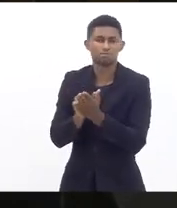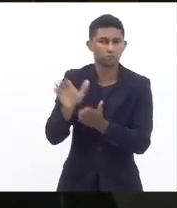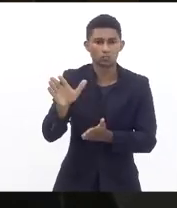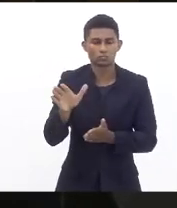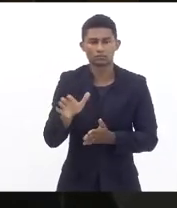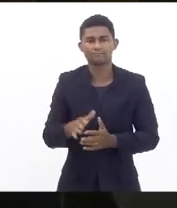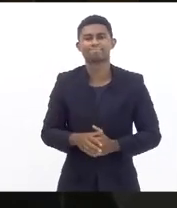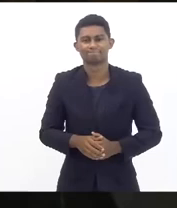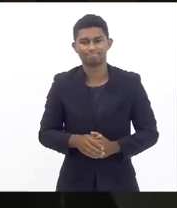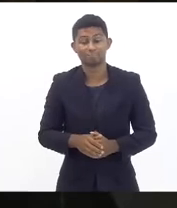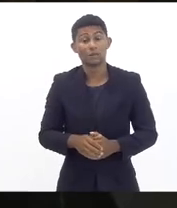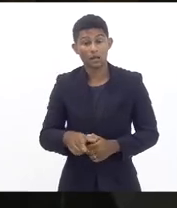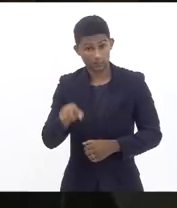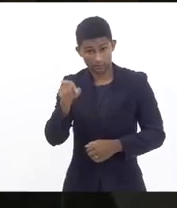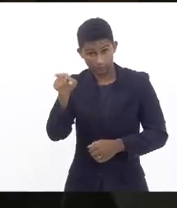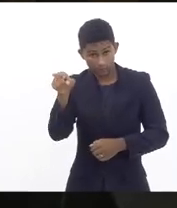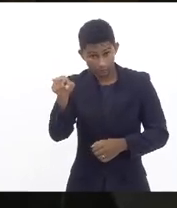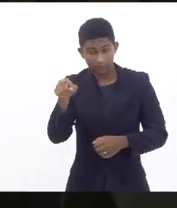coletivo que ele